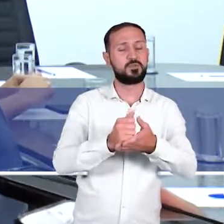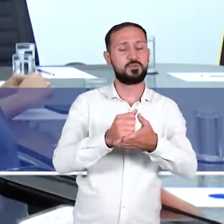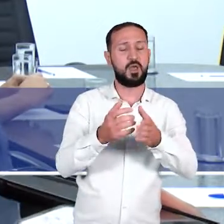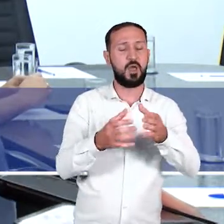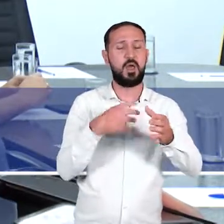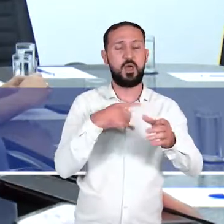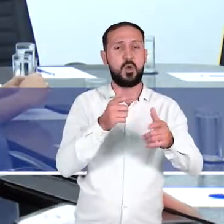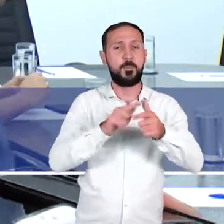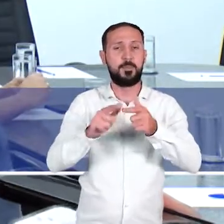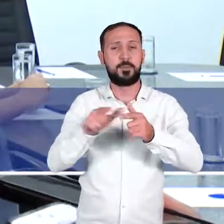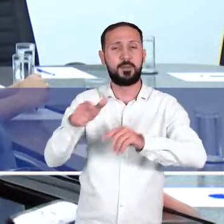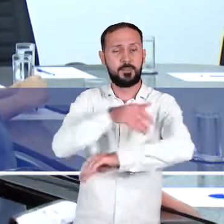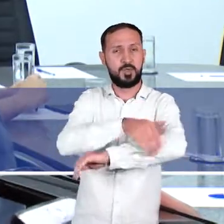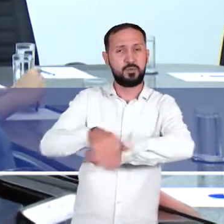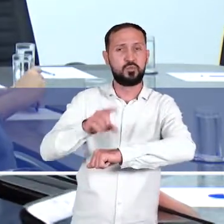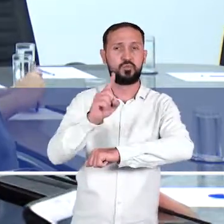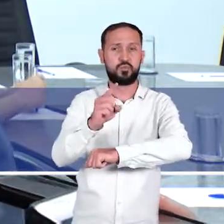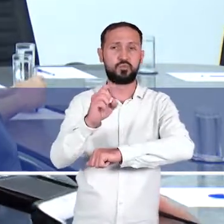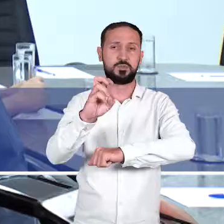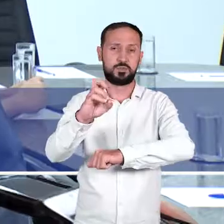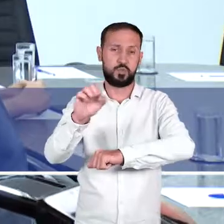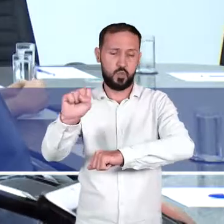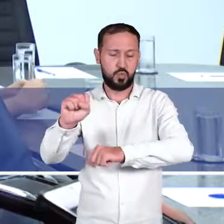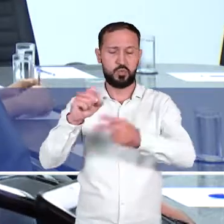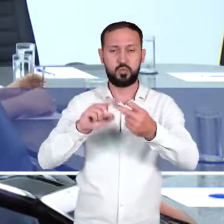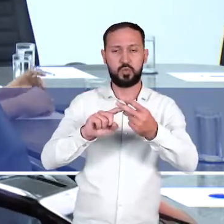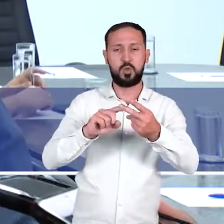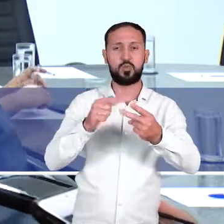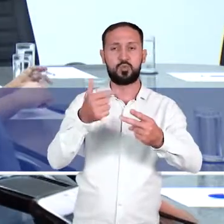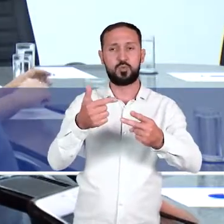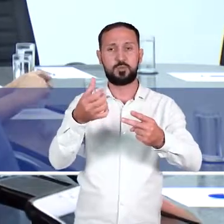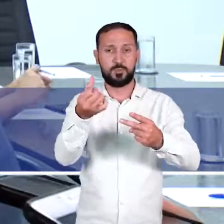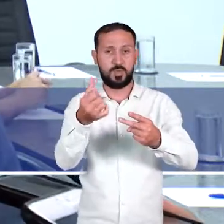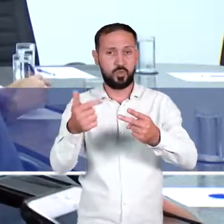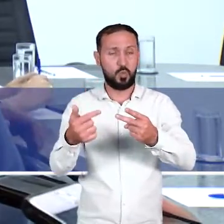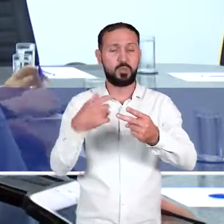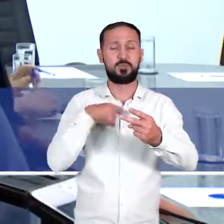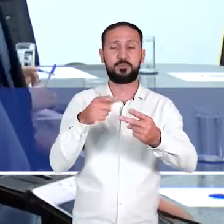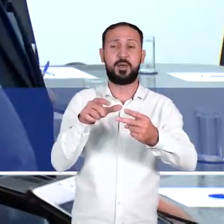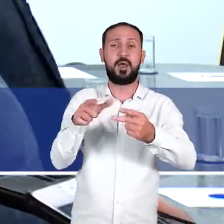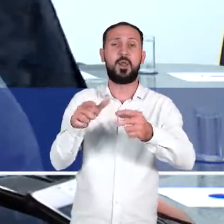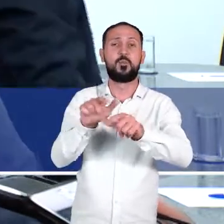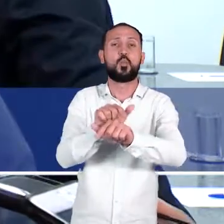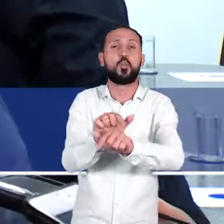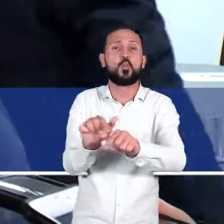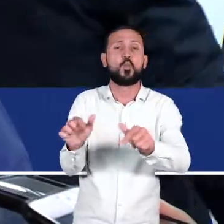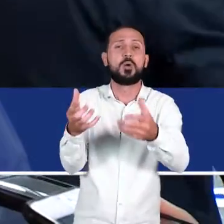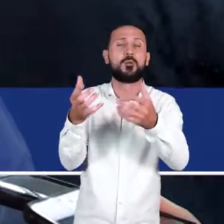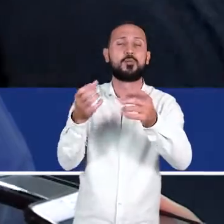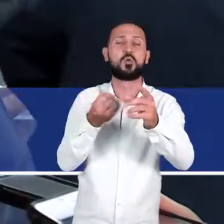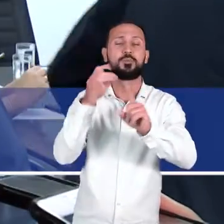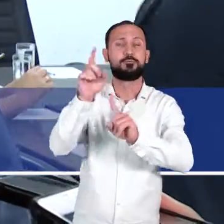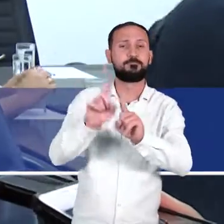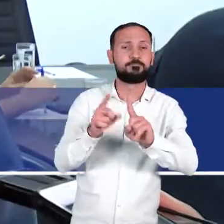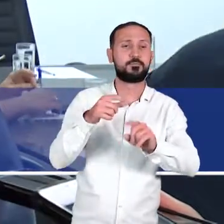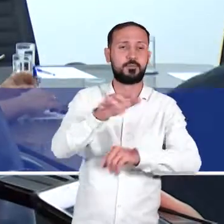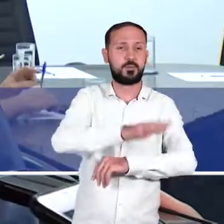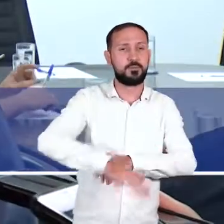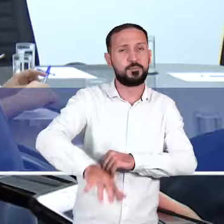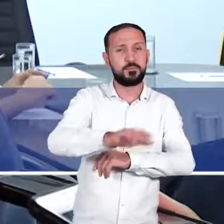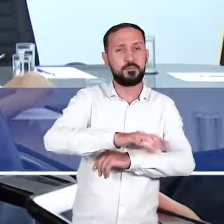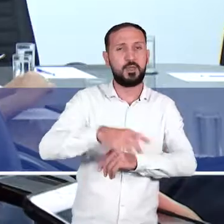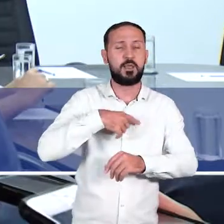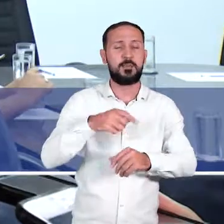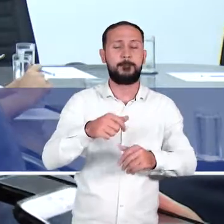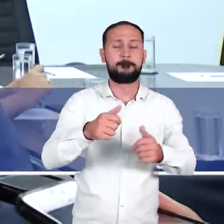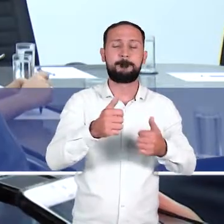outras BR, a 158, a 262, e também trazer para a bacia ali do intermodal de